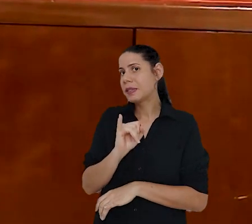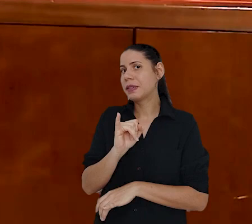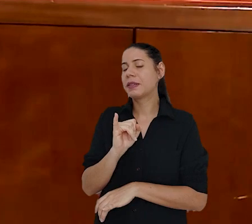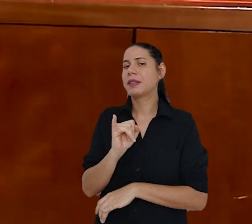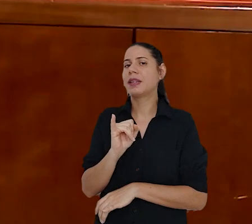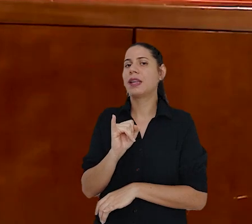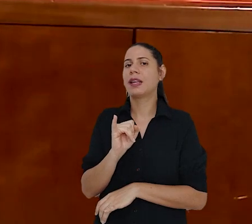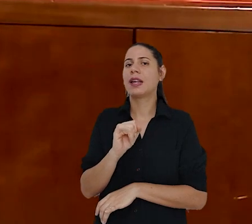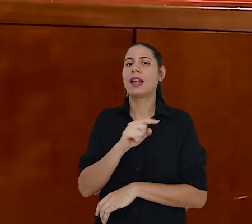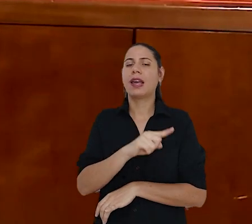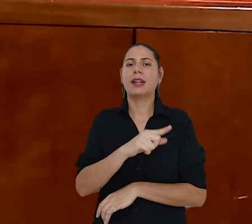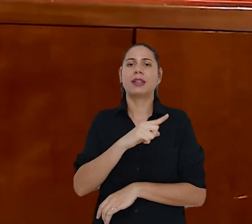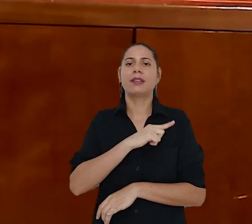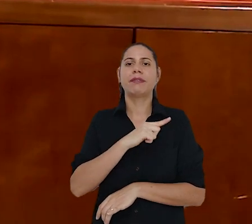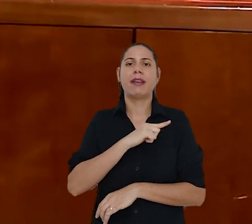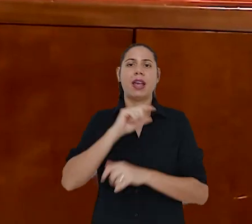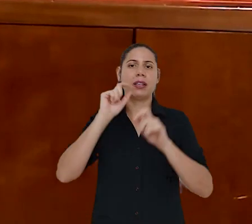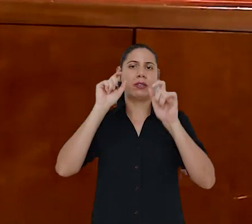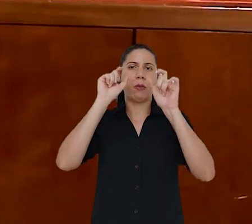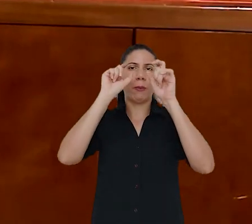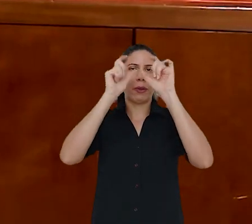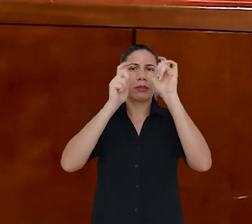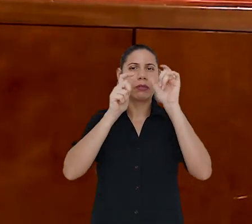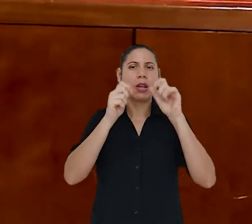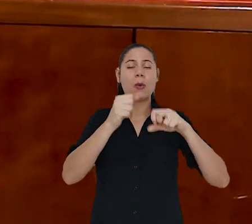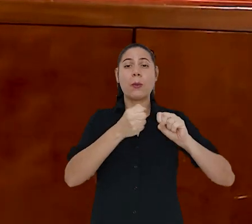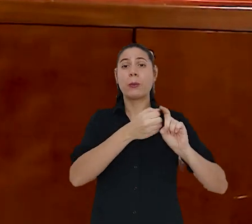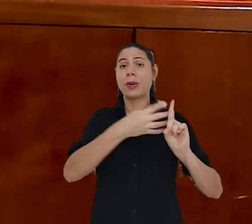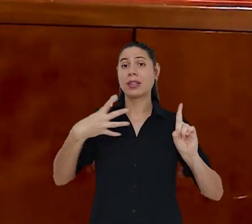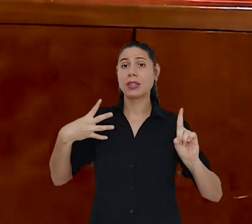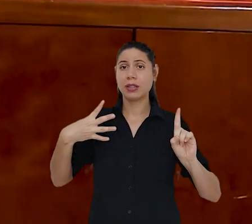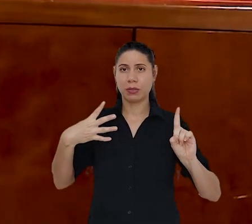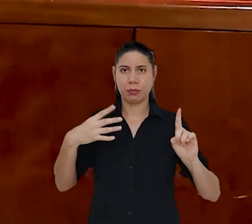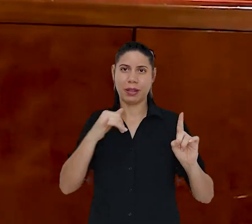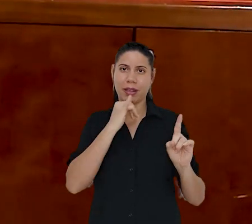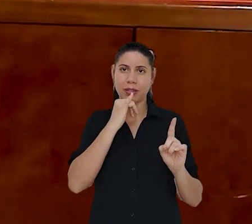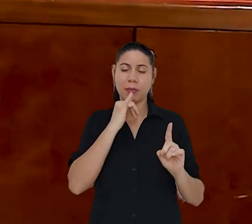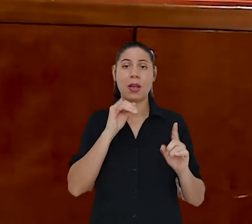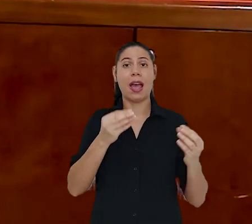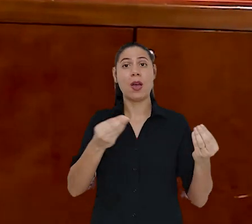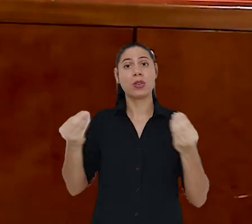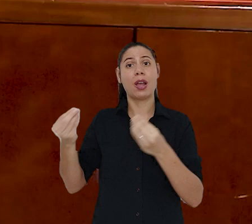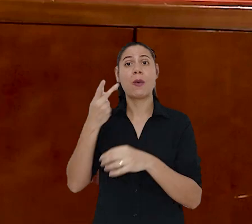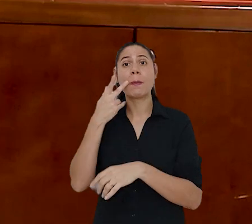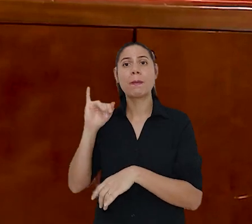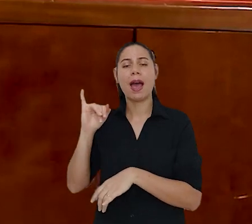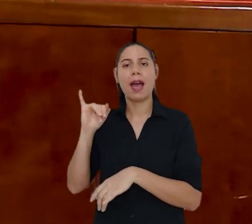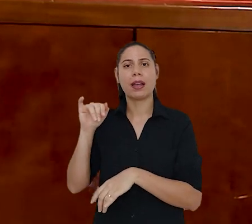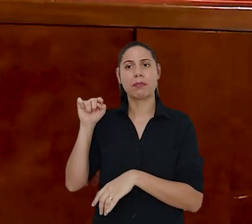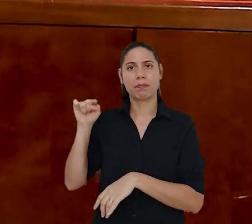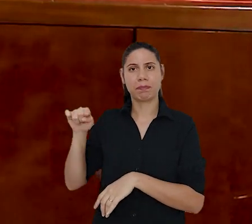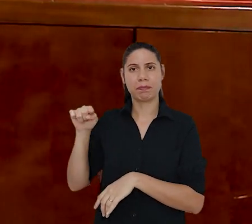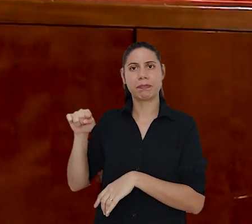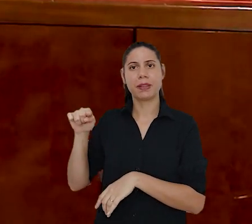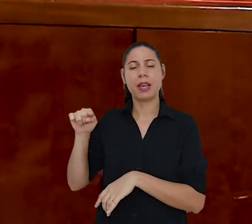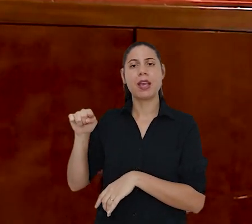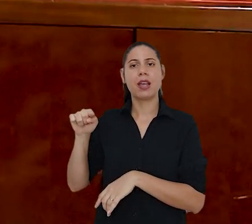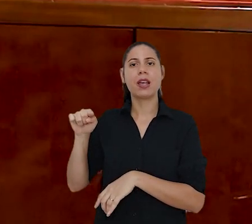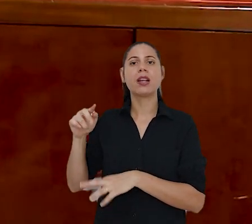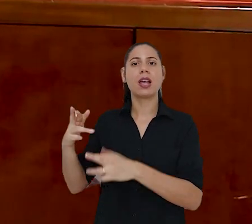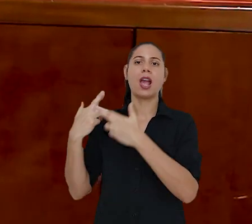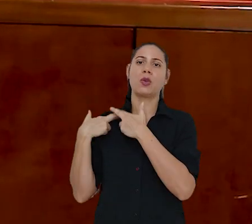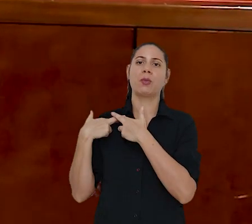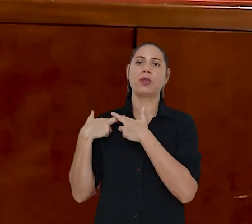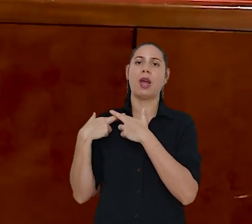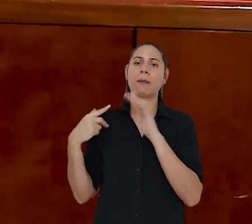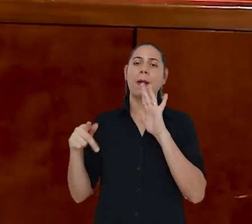tivesse uma síndrome de Asperger, eu poderia conceder para o pai, o responsável, que tivesse expertise, porque a parte não